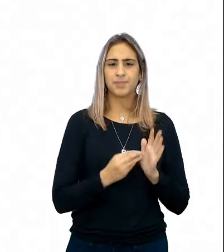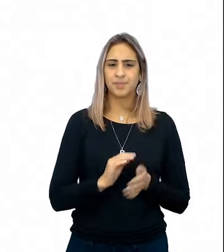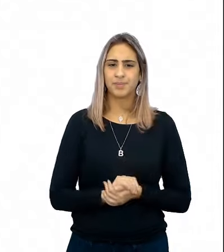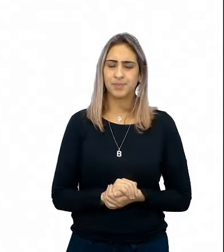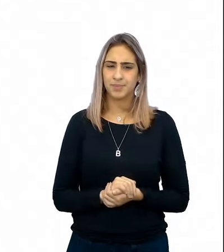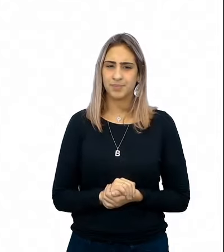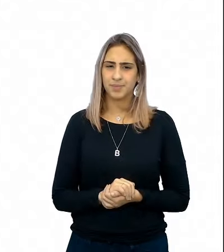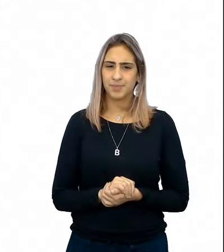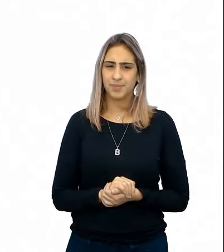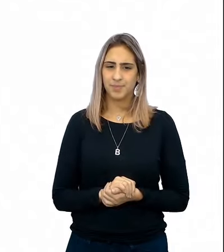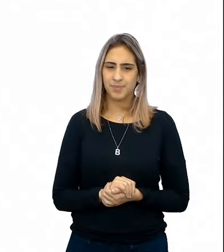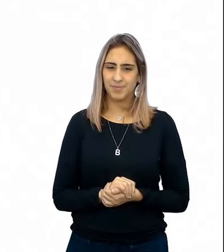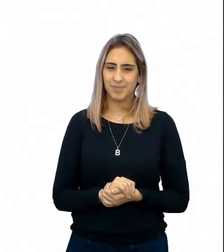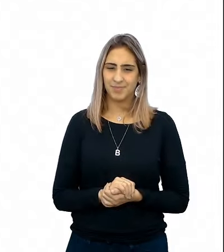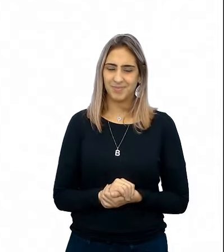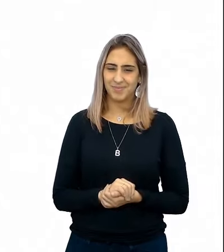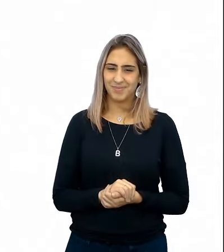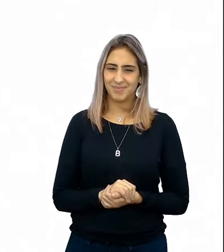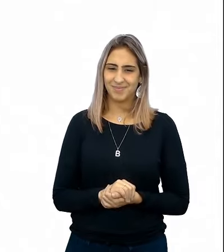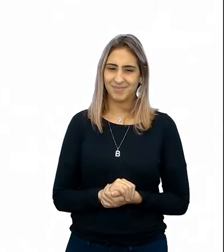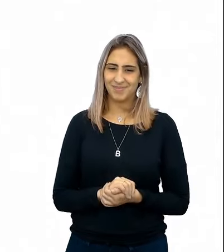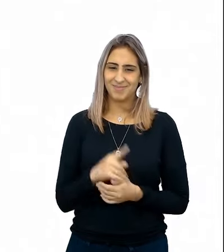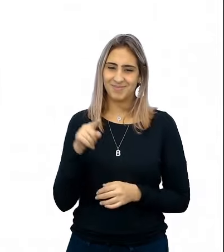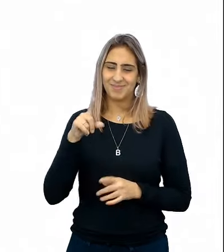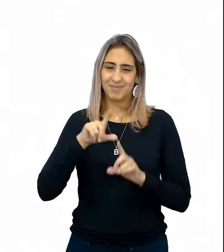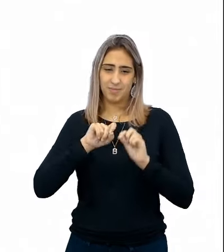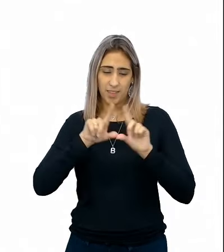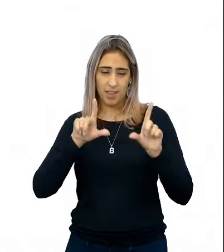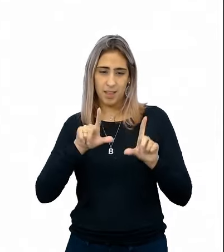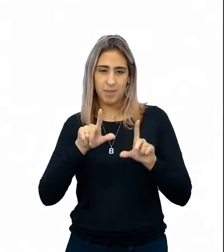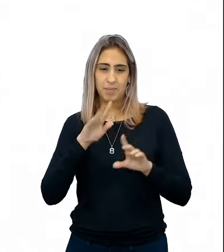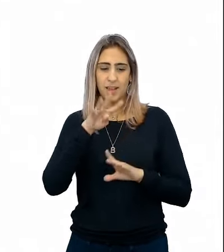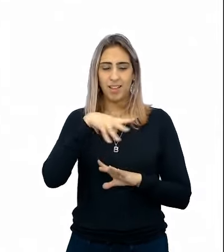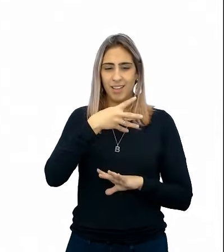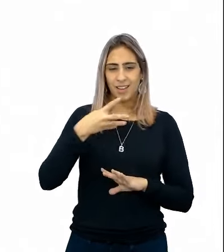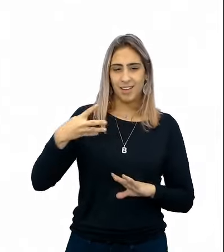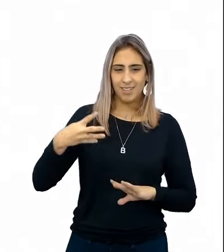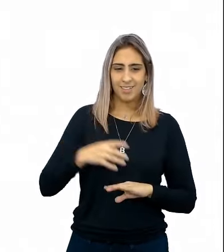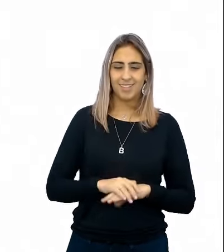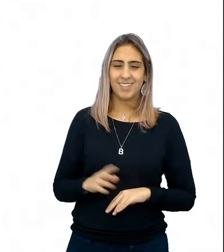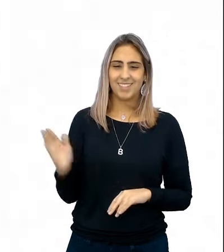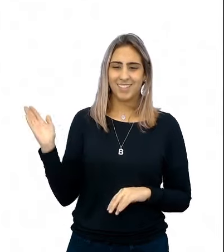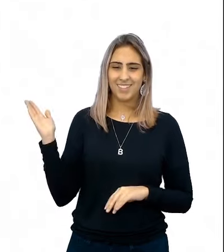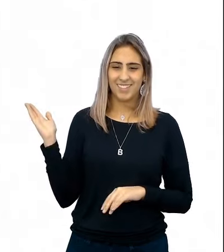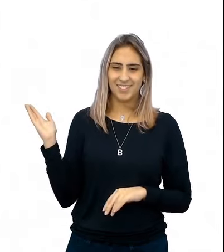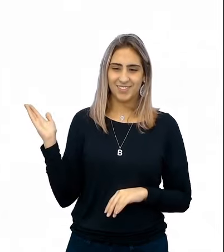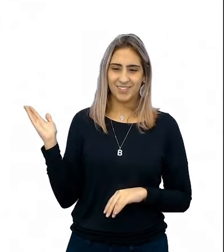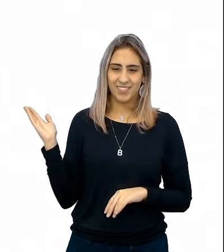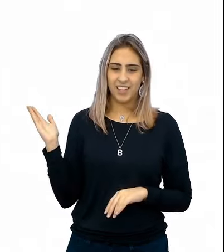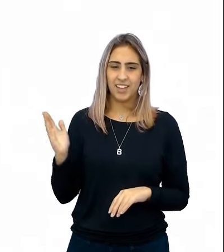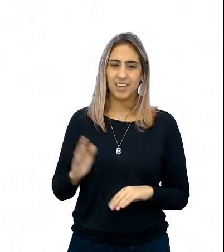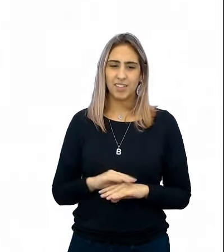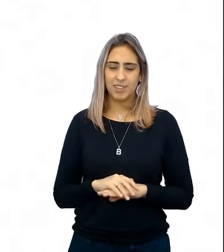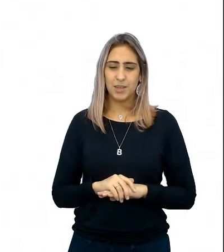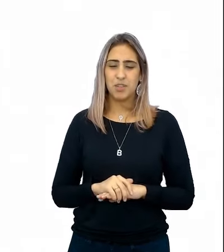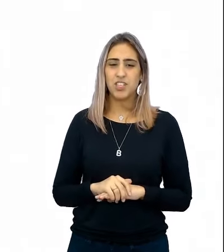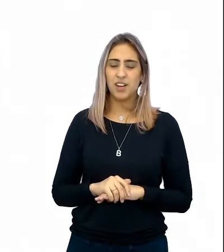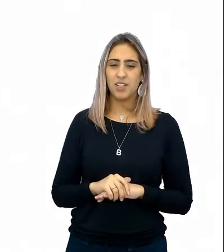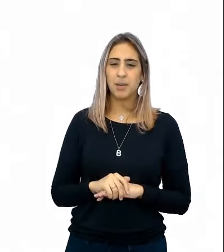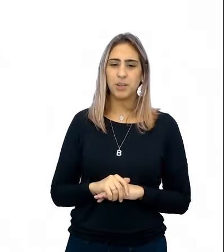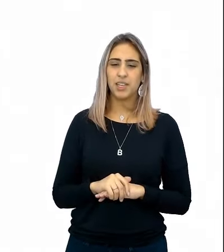de acordo com esta tabela, quantas farinhas a padaria possui em seu